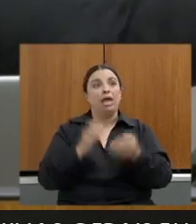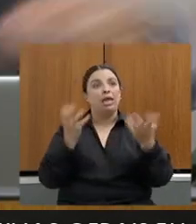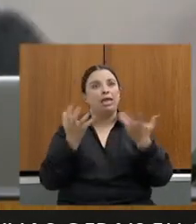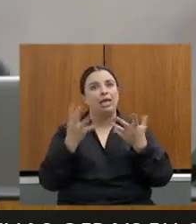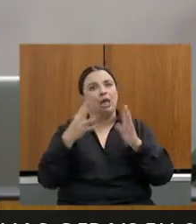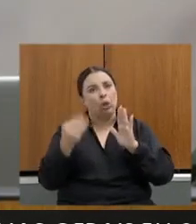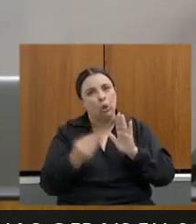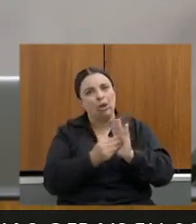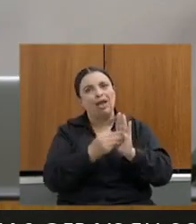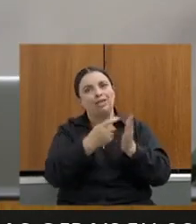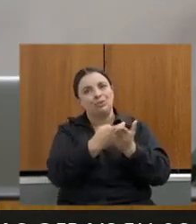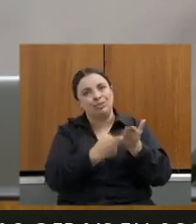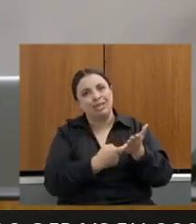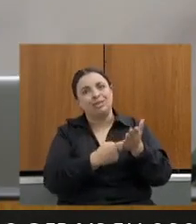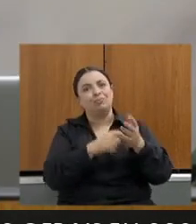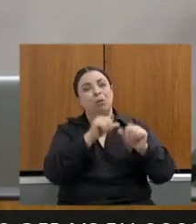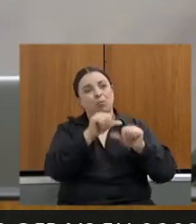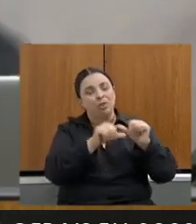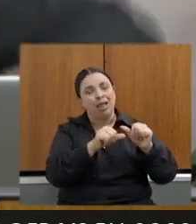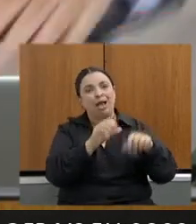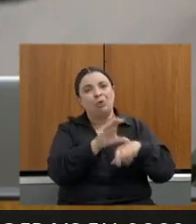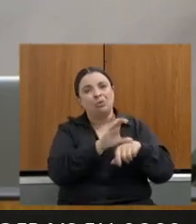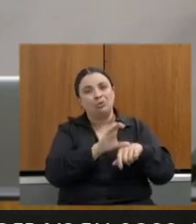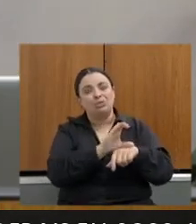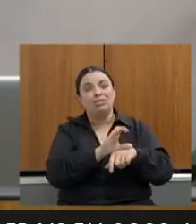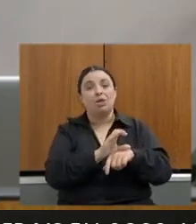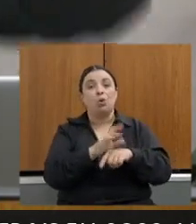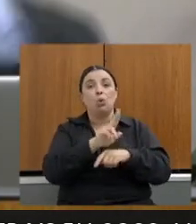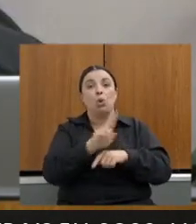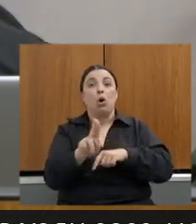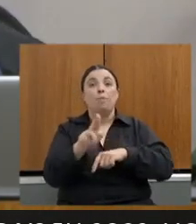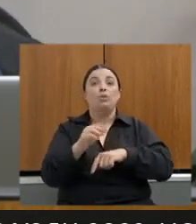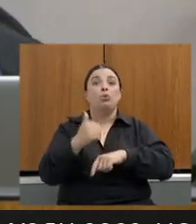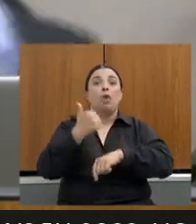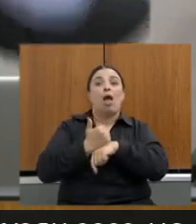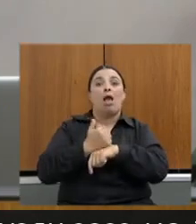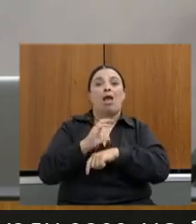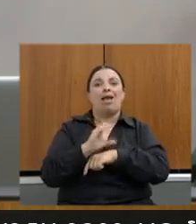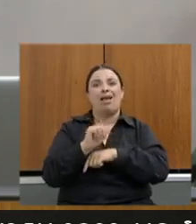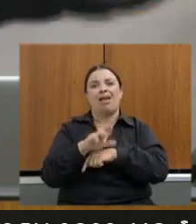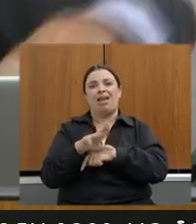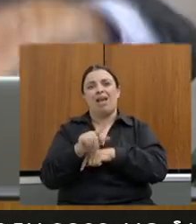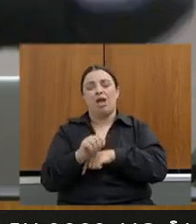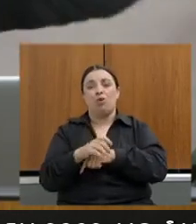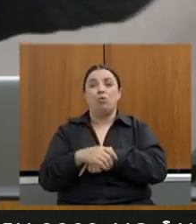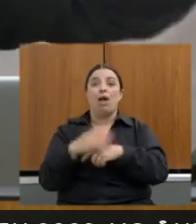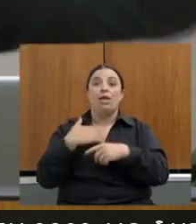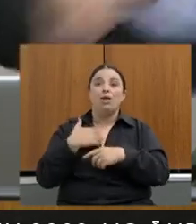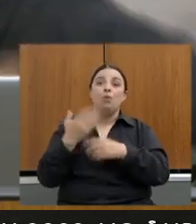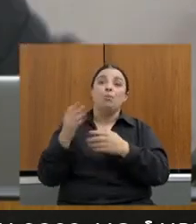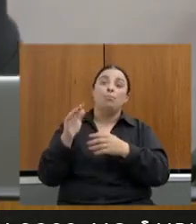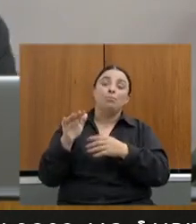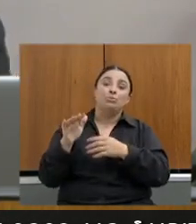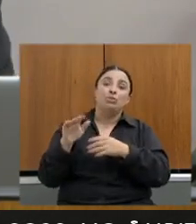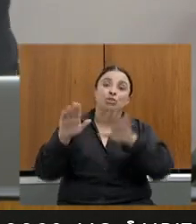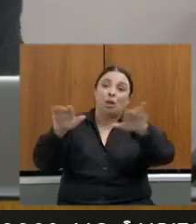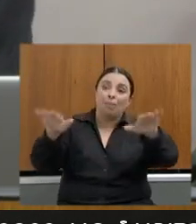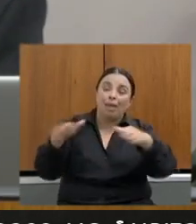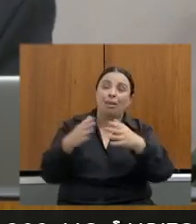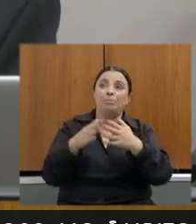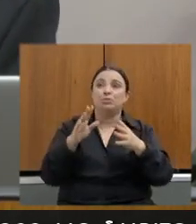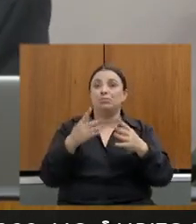lá no texto a construção a ponto de parar com eles aqui no na nos corredores aqui você acredita